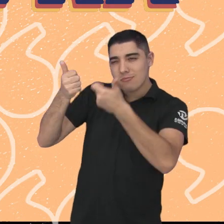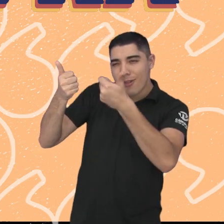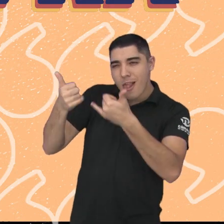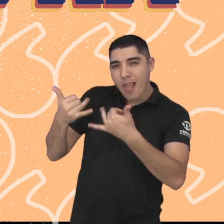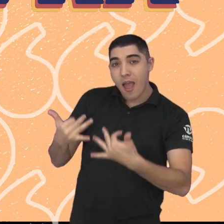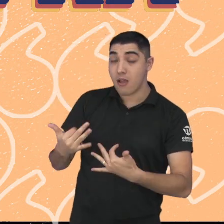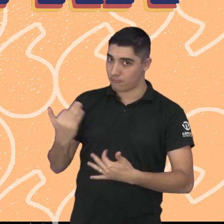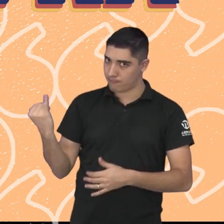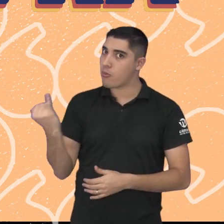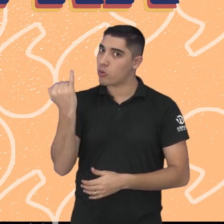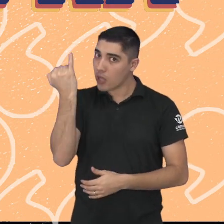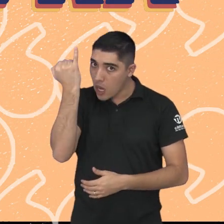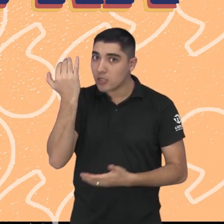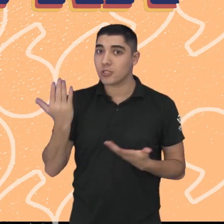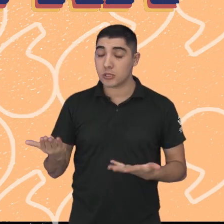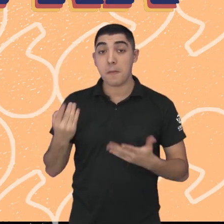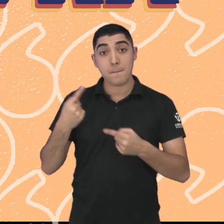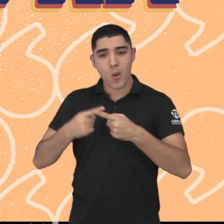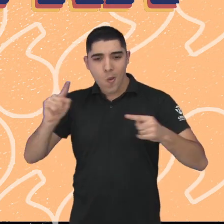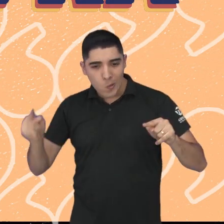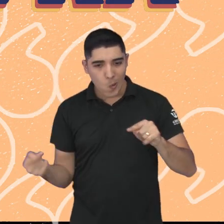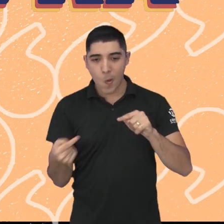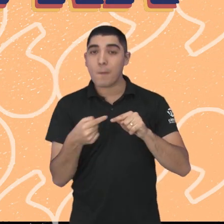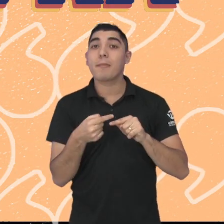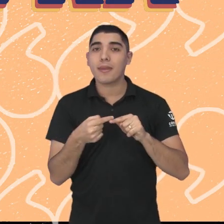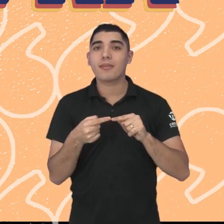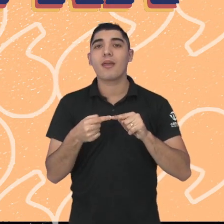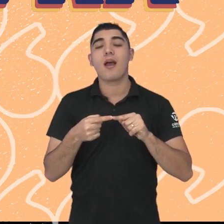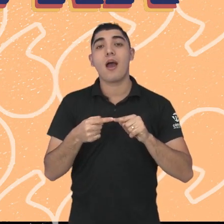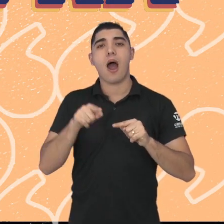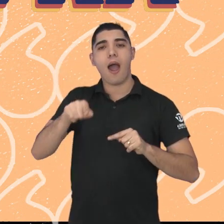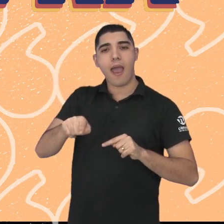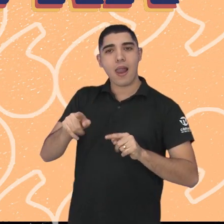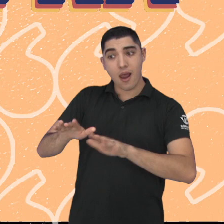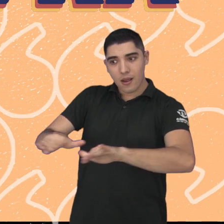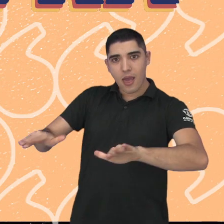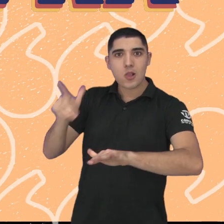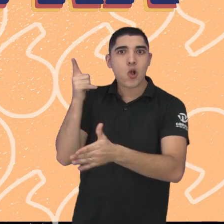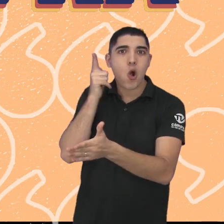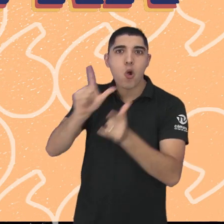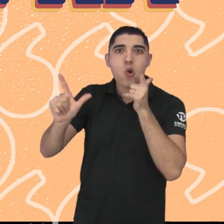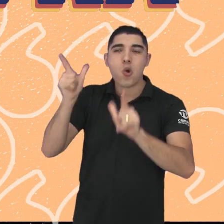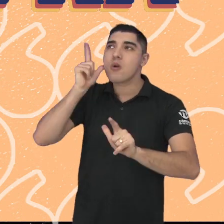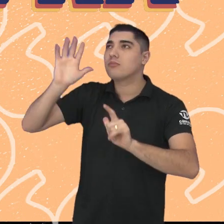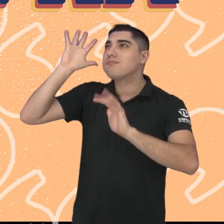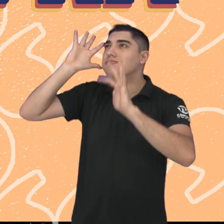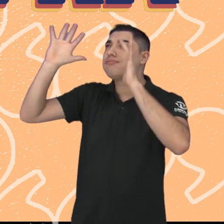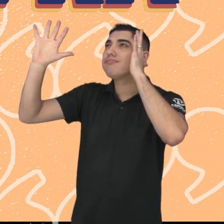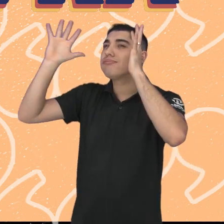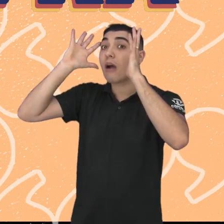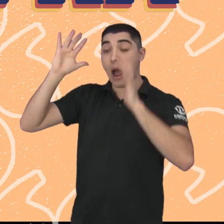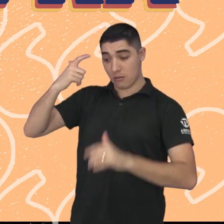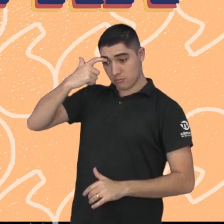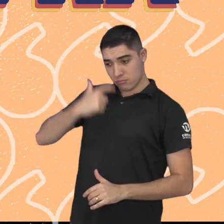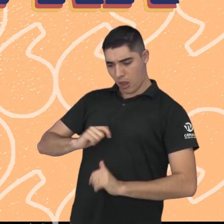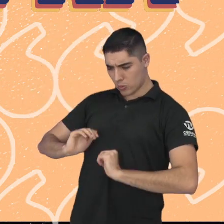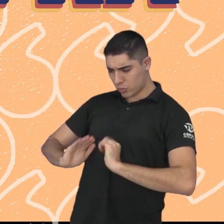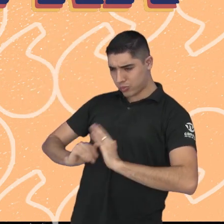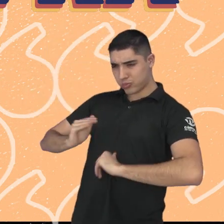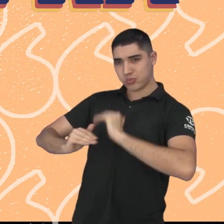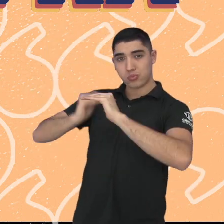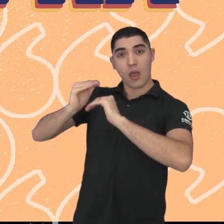tema relevante, pois está ligado essencialmente ao imaginário que ajuda no desenvolvimento do indivíduo e